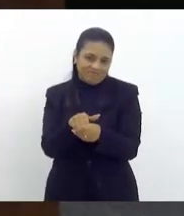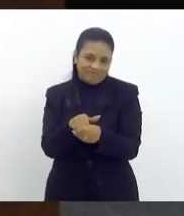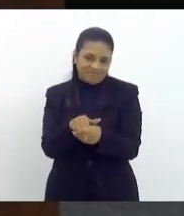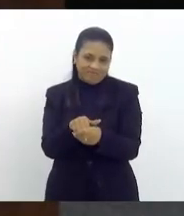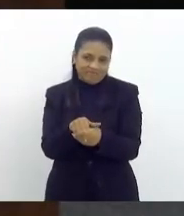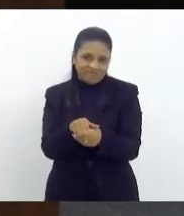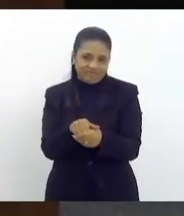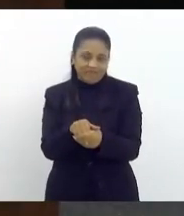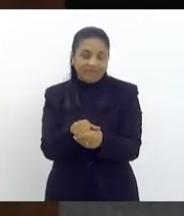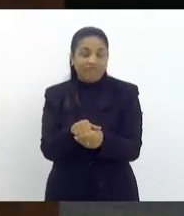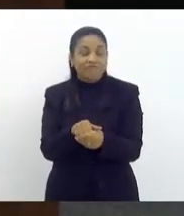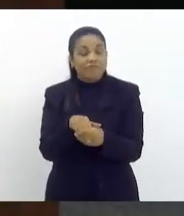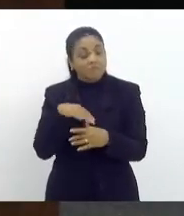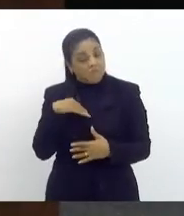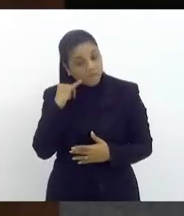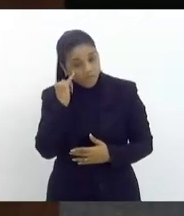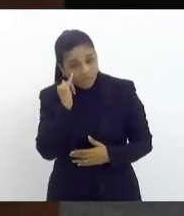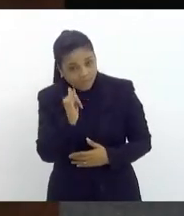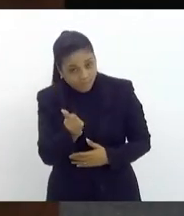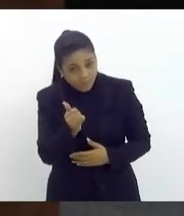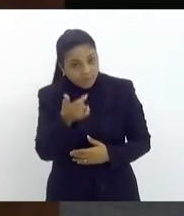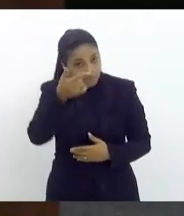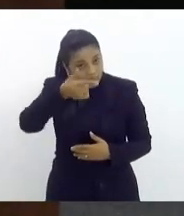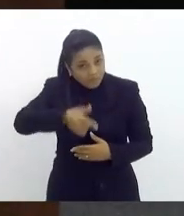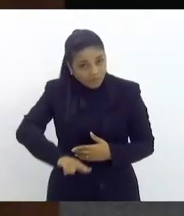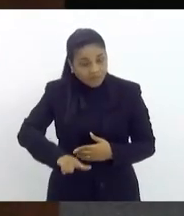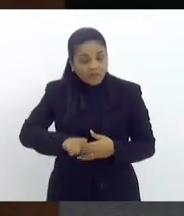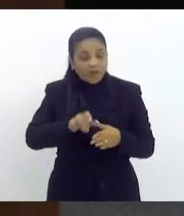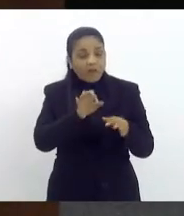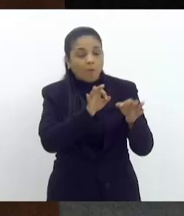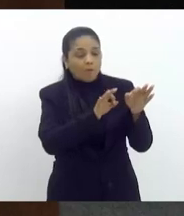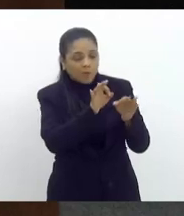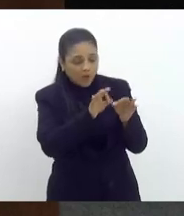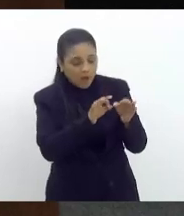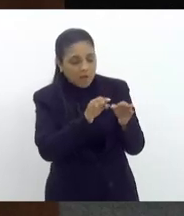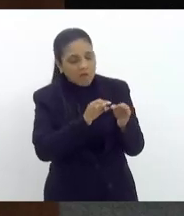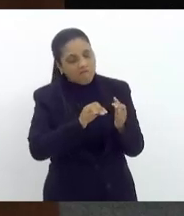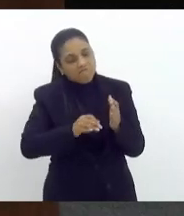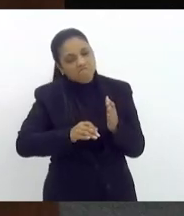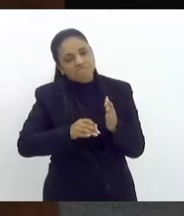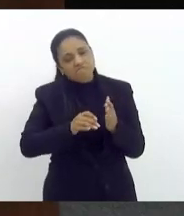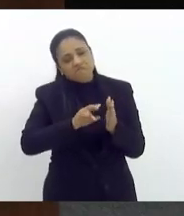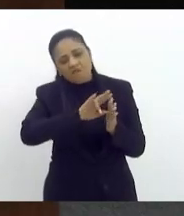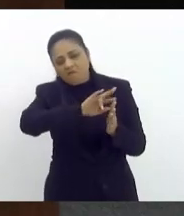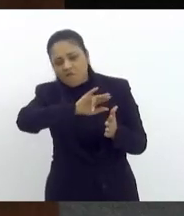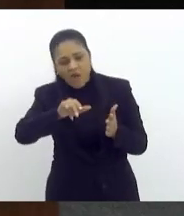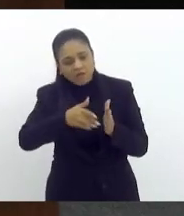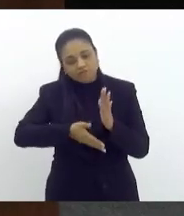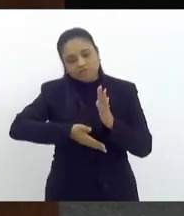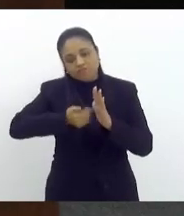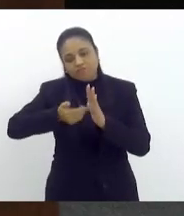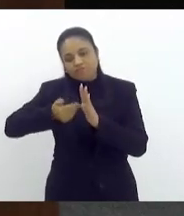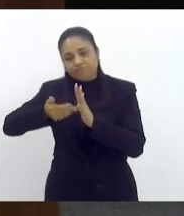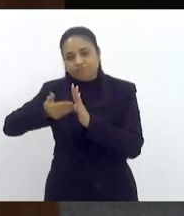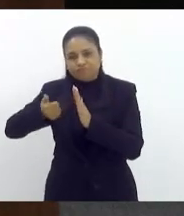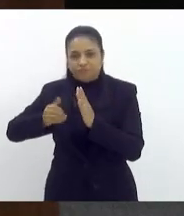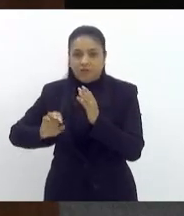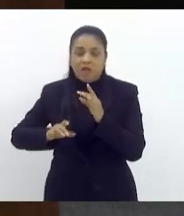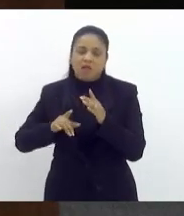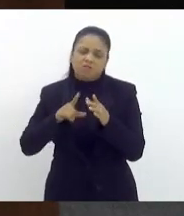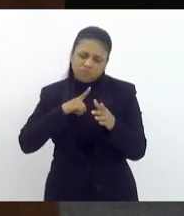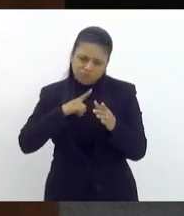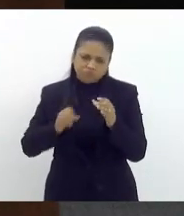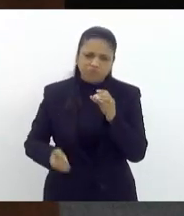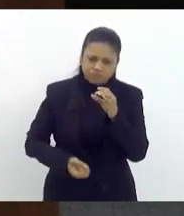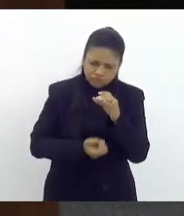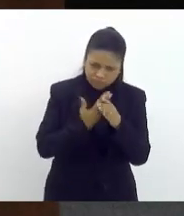quero reforçar infelizmente muitos programas ficaram de fora programas criados pelo próprio governador eu não citei ali na minha fala